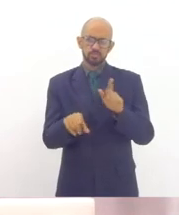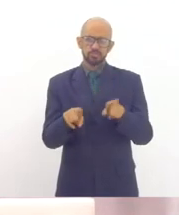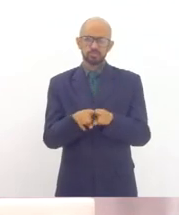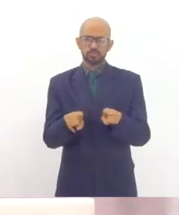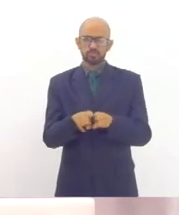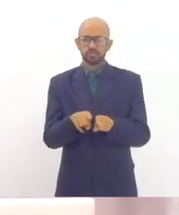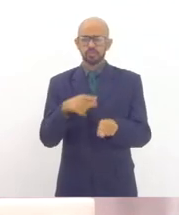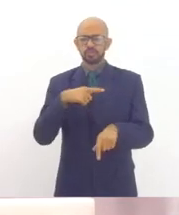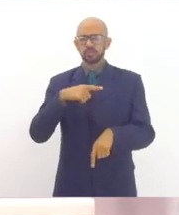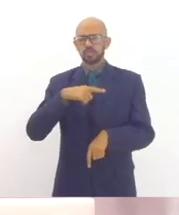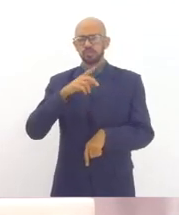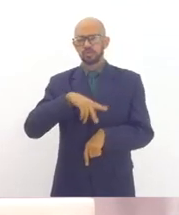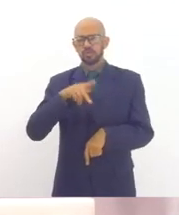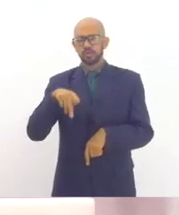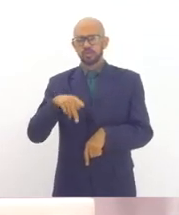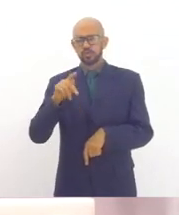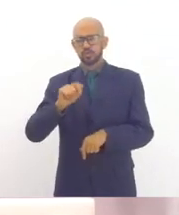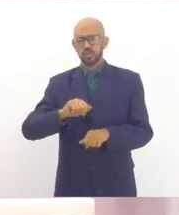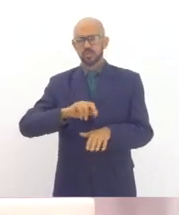conhecimento,